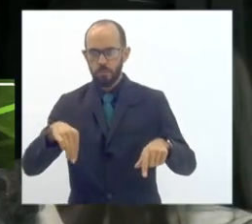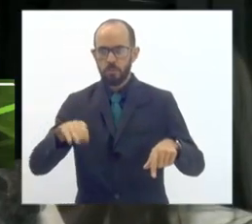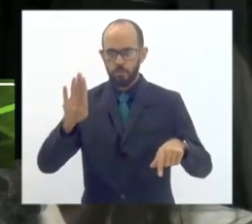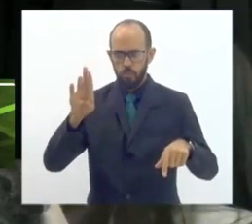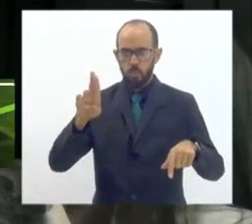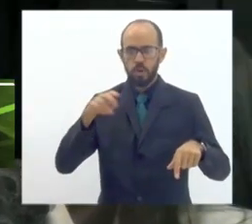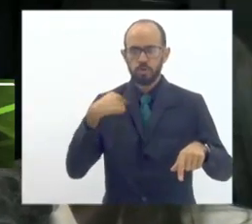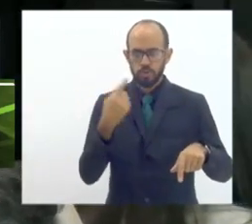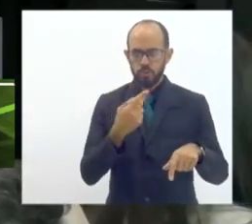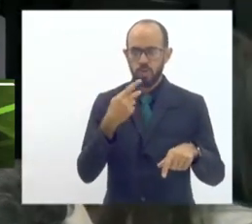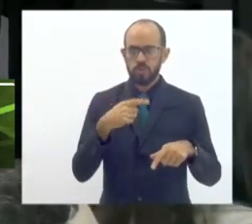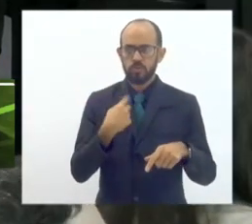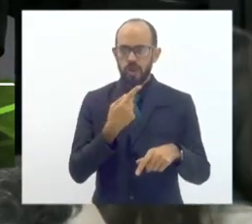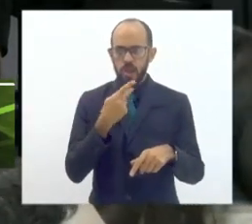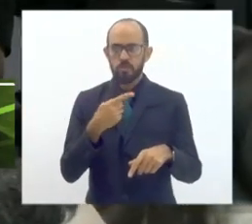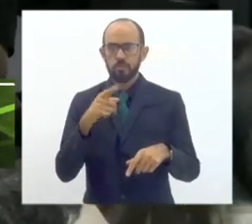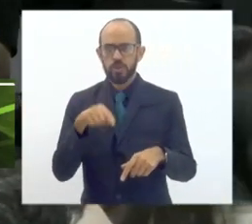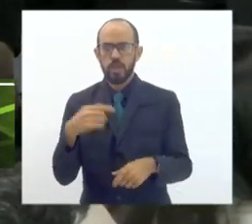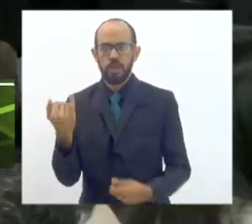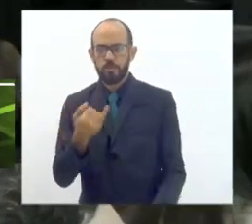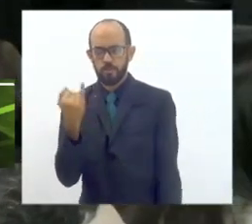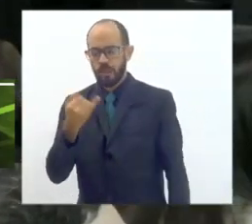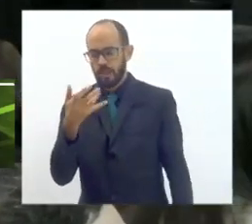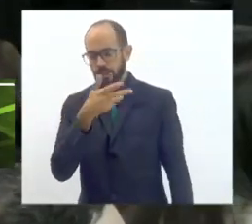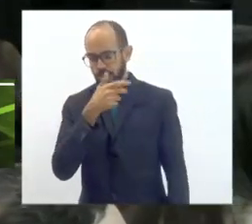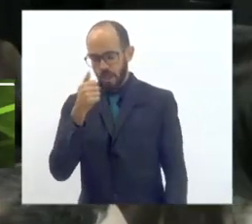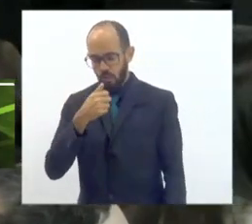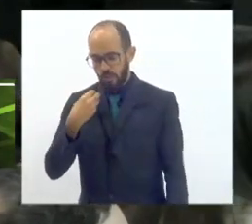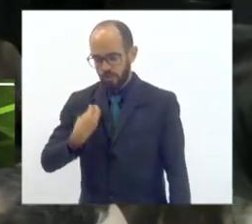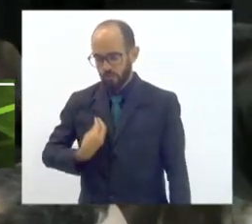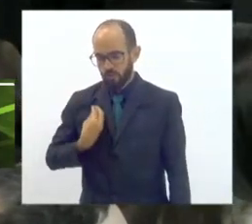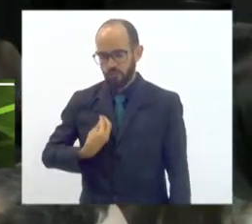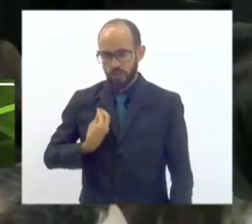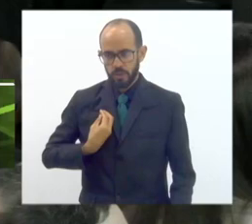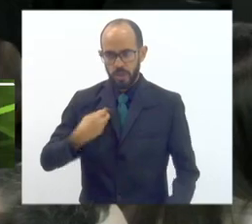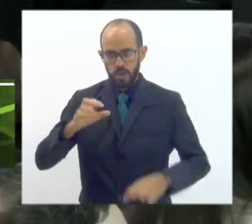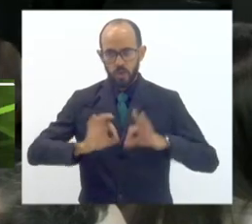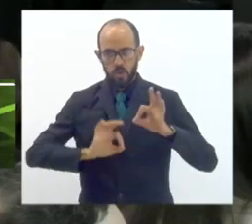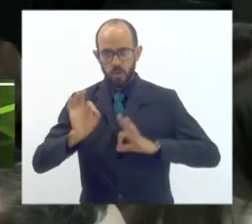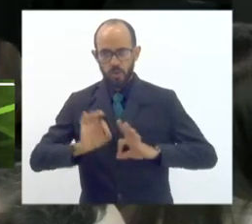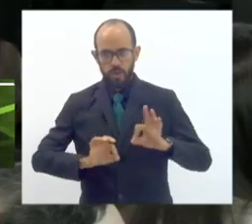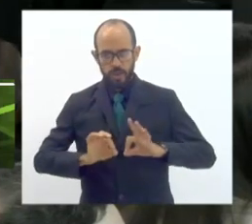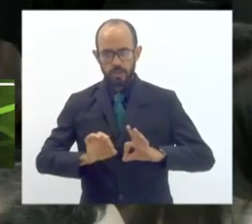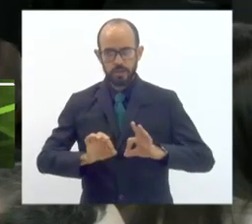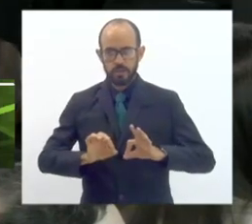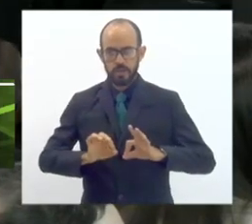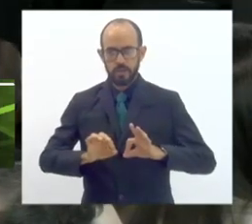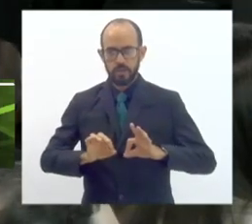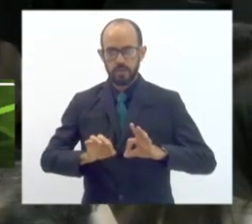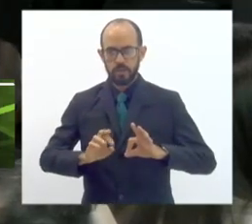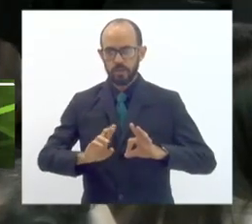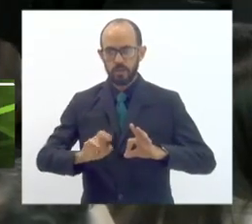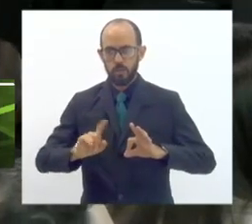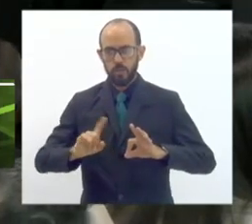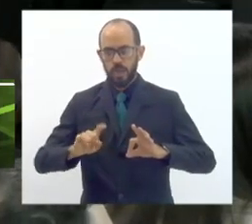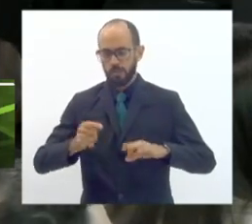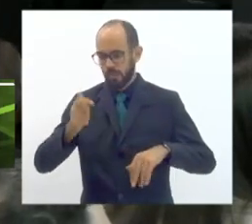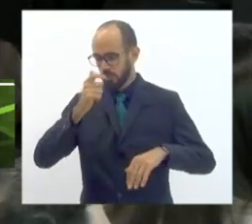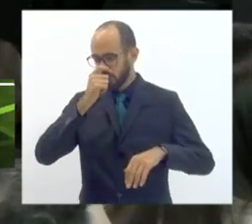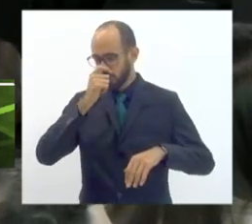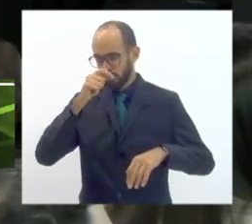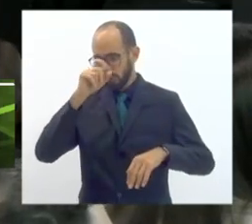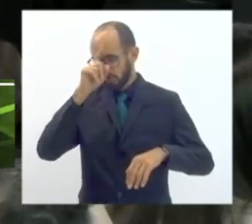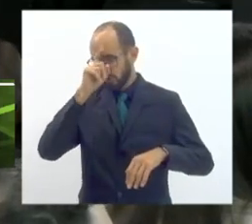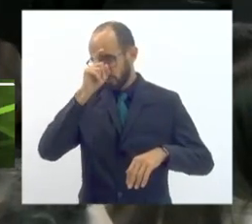fundamental. Ele é salvador de vidas, ele organiza, ele não está aí para entupir o hospital que